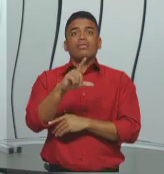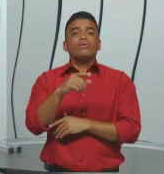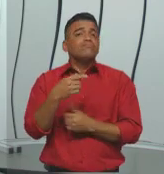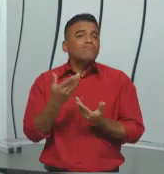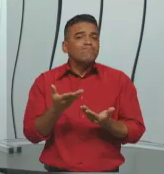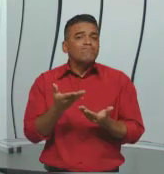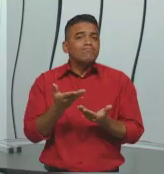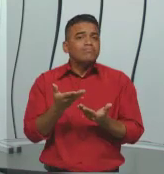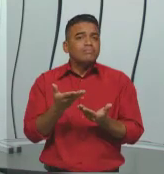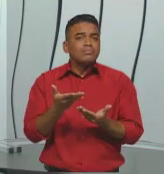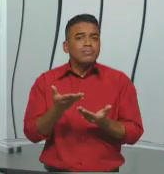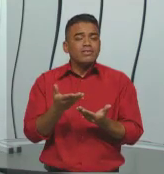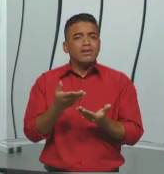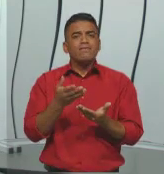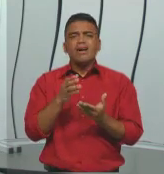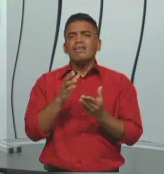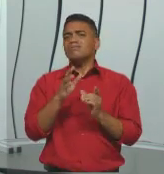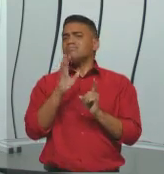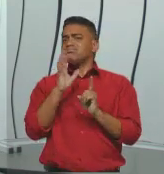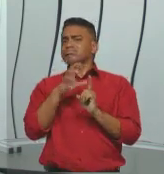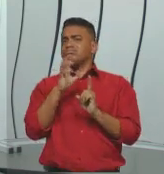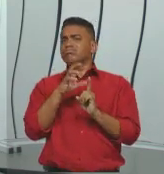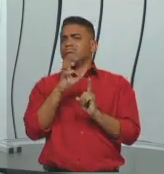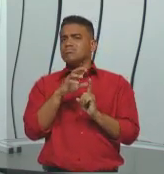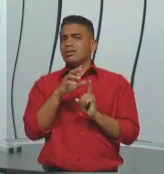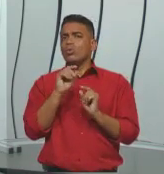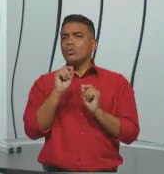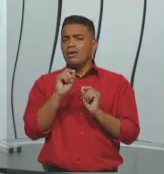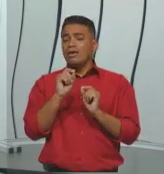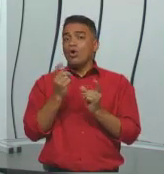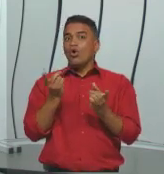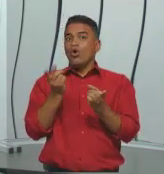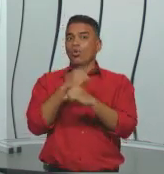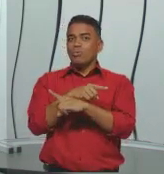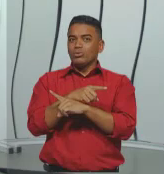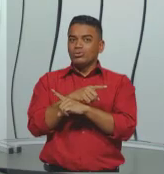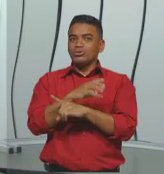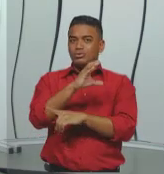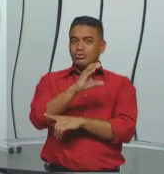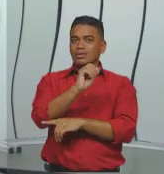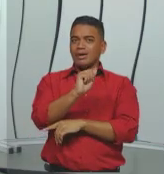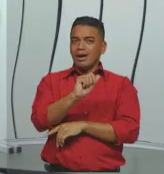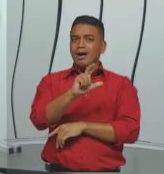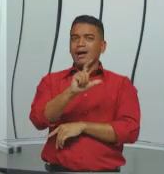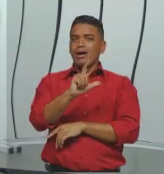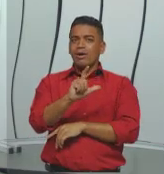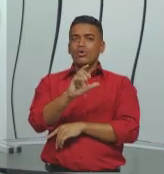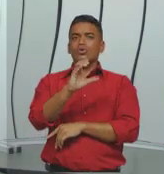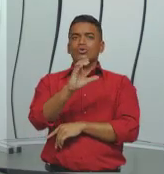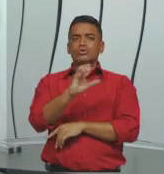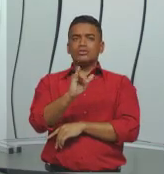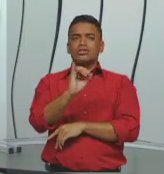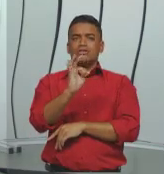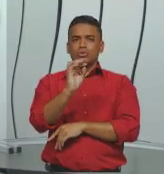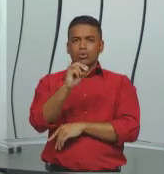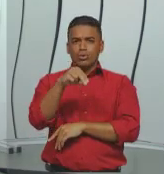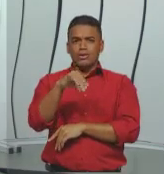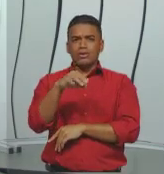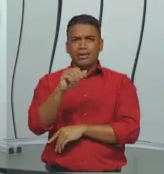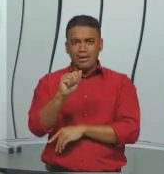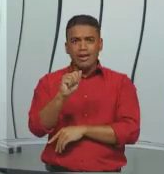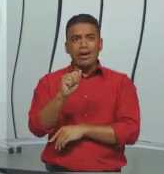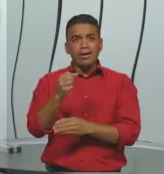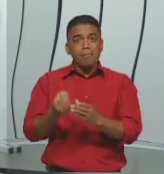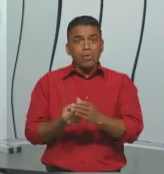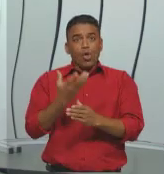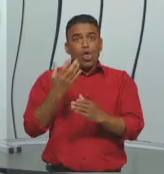aumento vai induzir ao efeito da calcitonina, vai fazer a calcitonina ser produzida e aí você